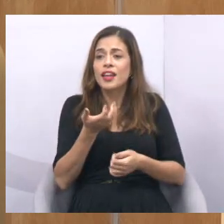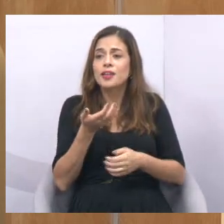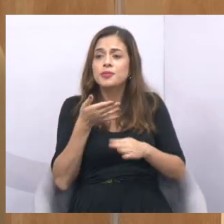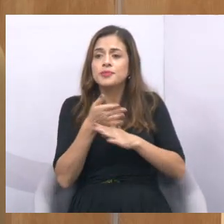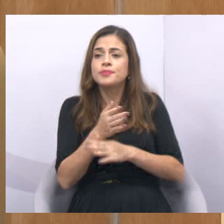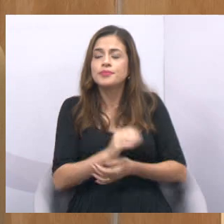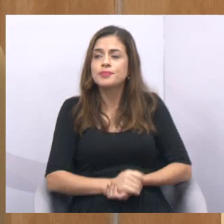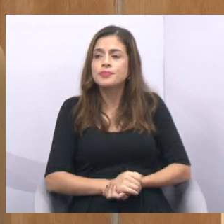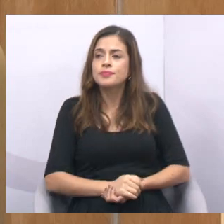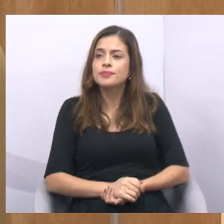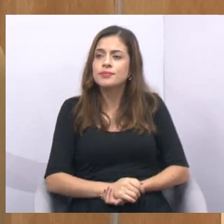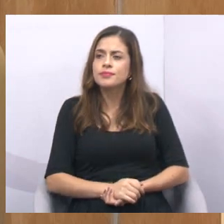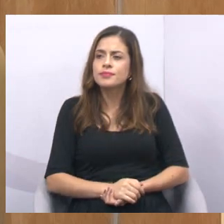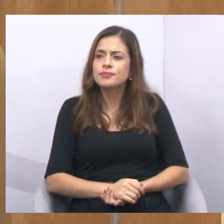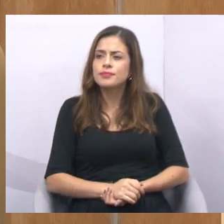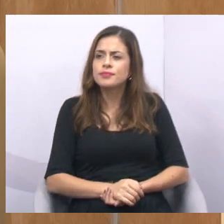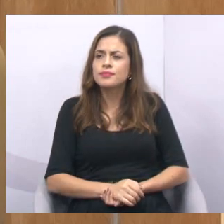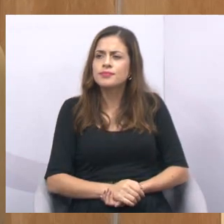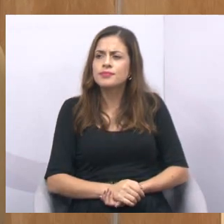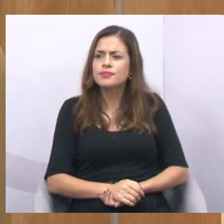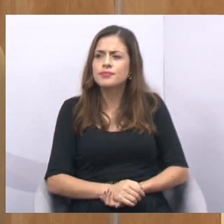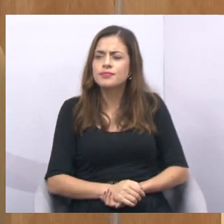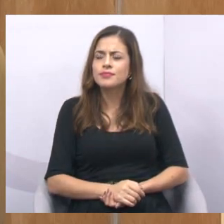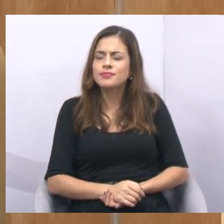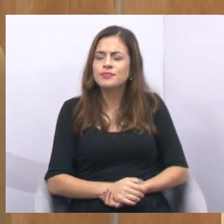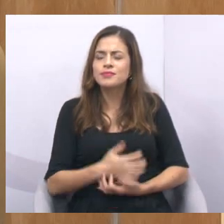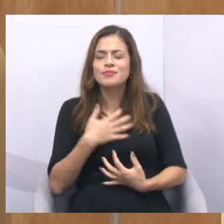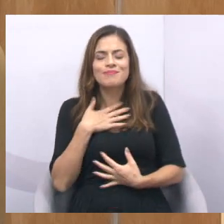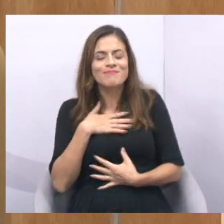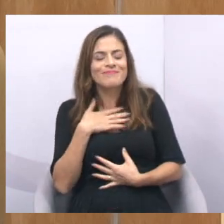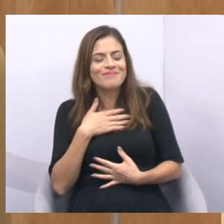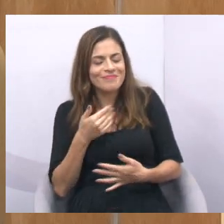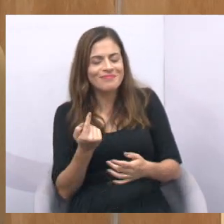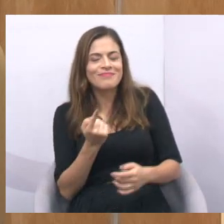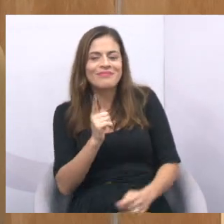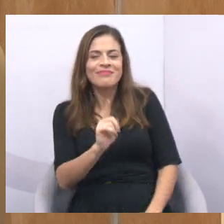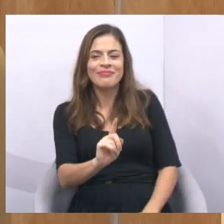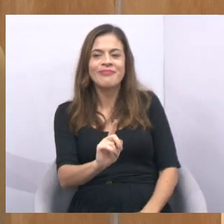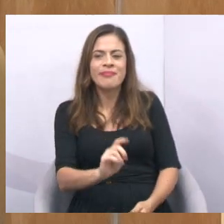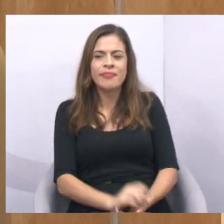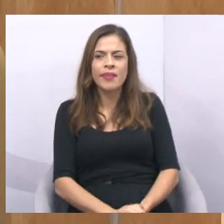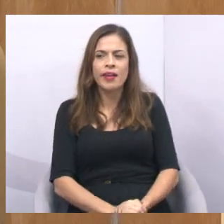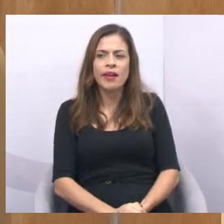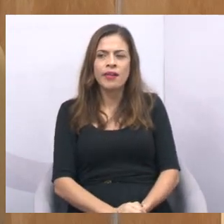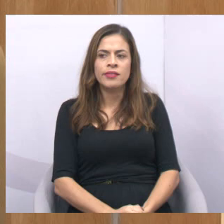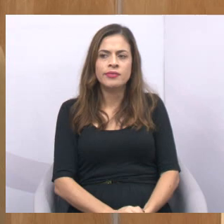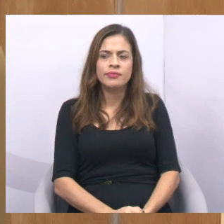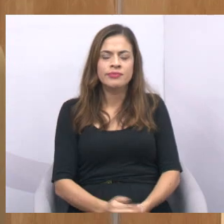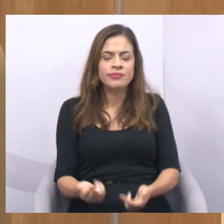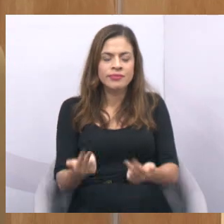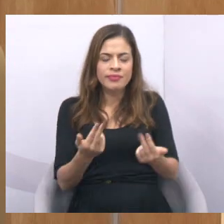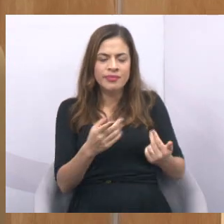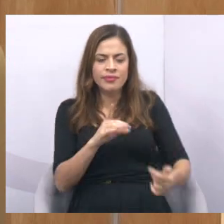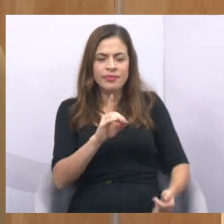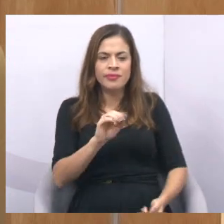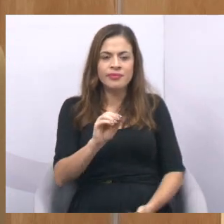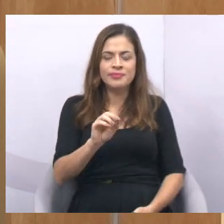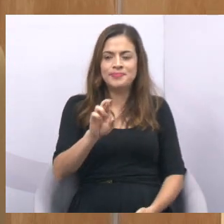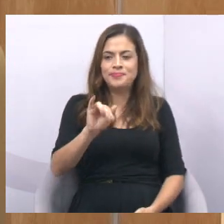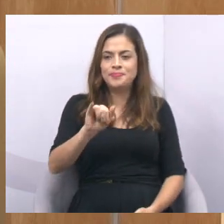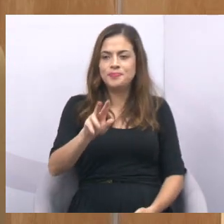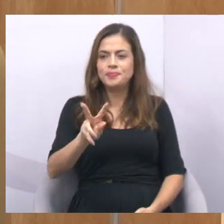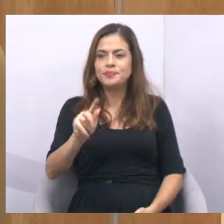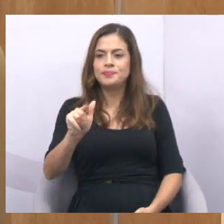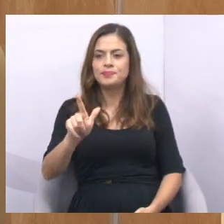gente tinha essa afinidade, o prazer de ser no lugar. E como o Dorival falou,